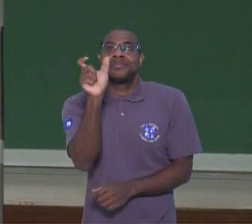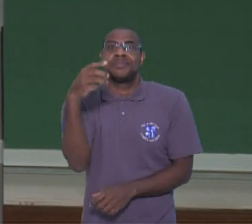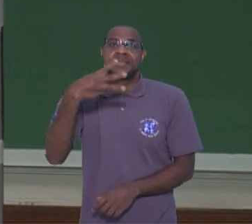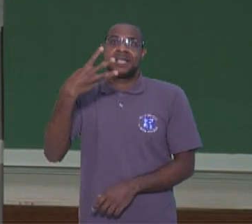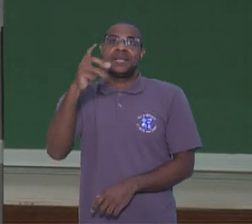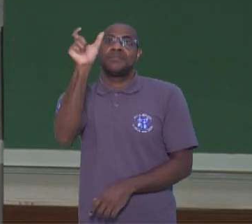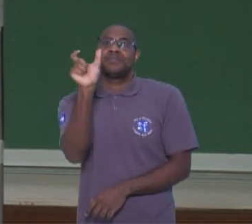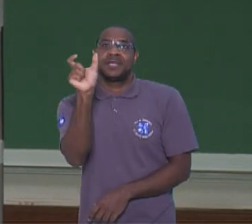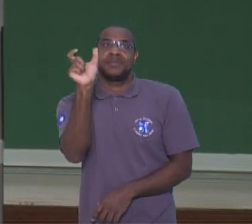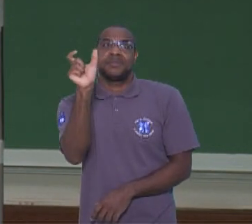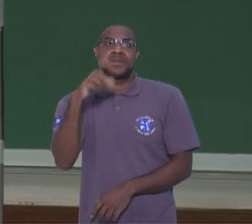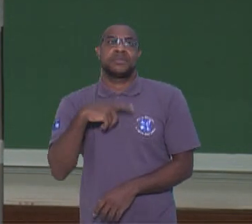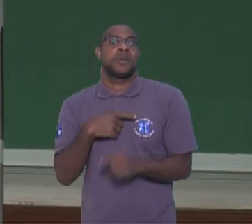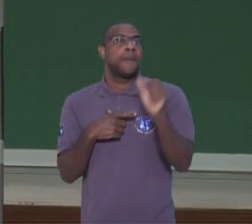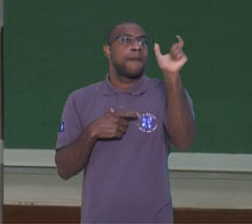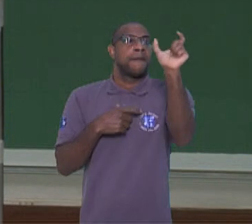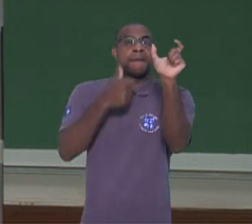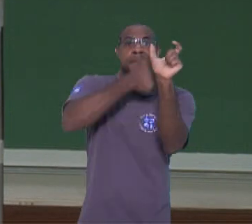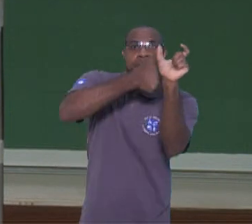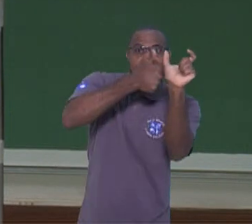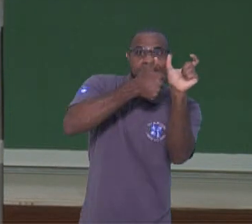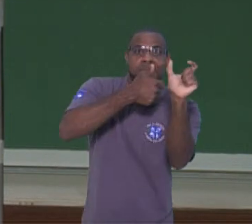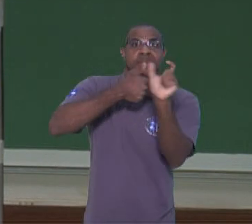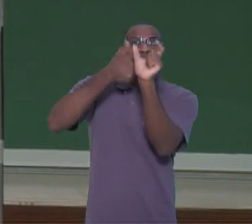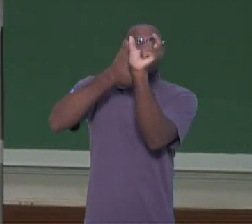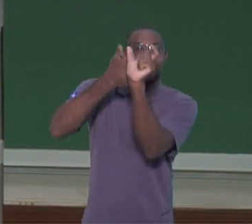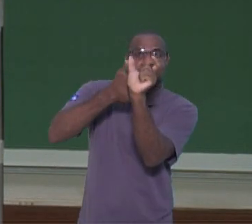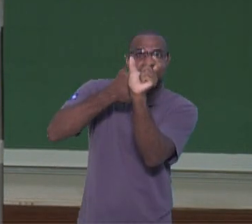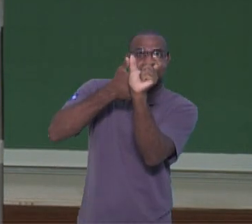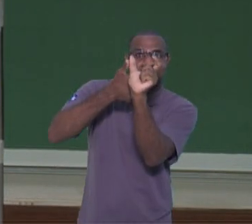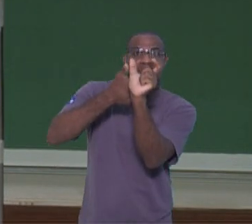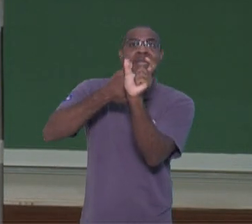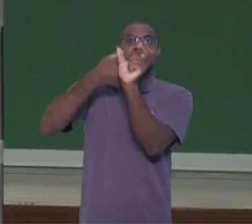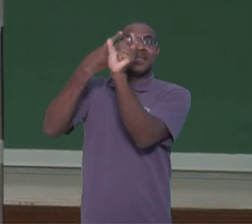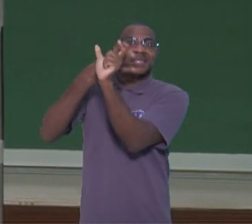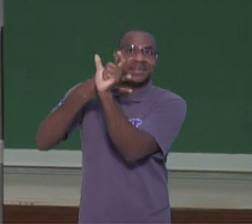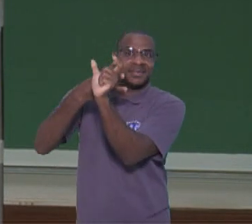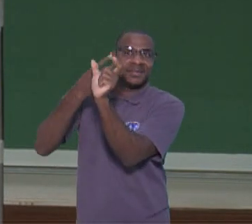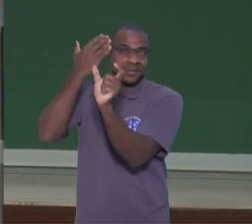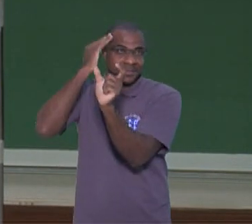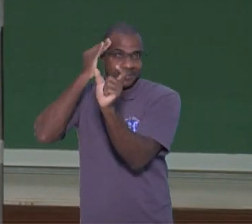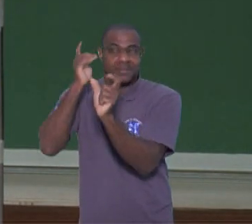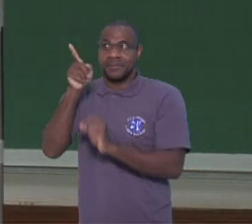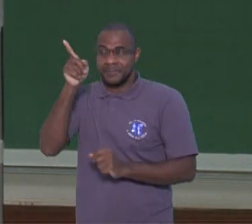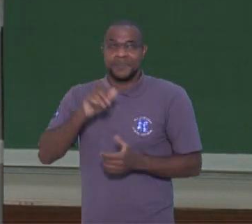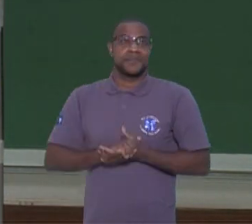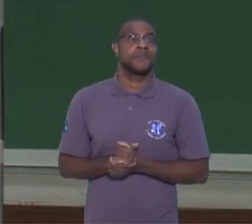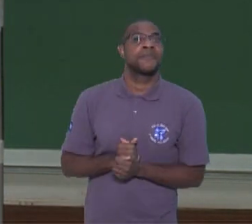Mas também, meu amiguinho, ele é conhecido com o quê? Termo independente.